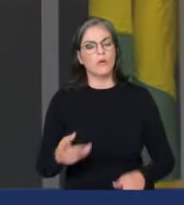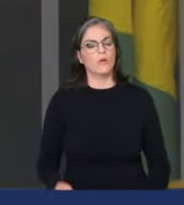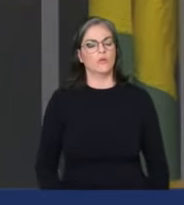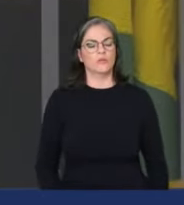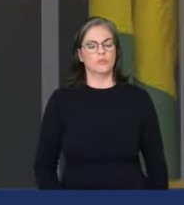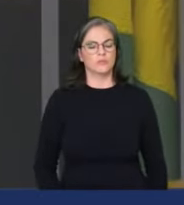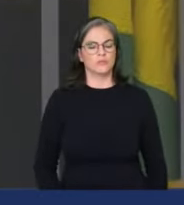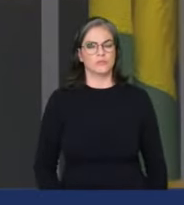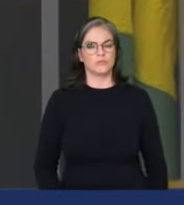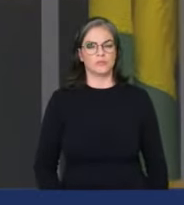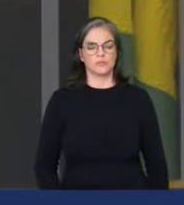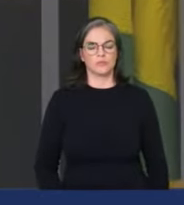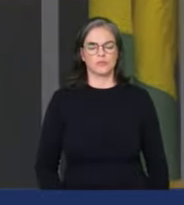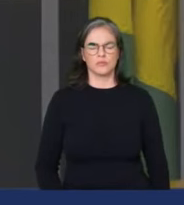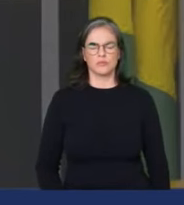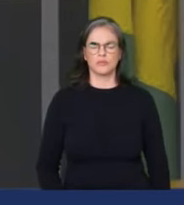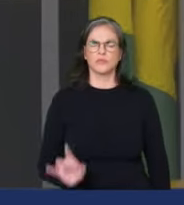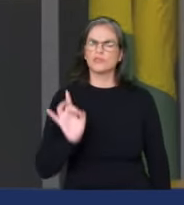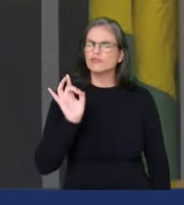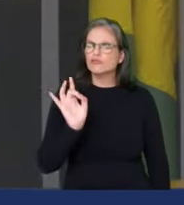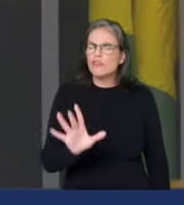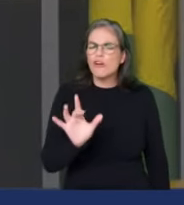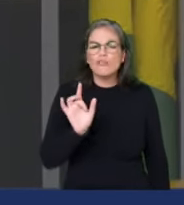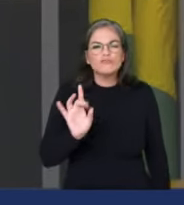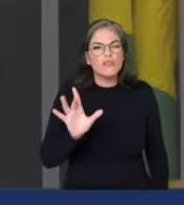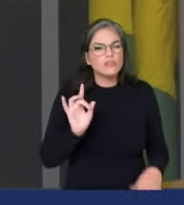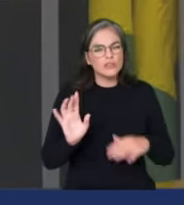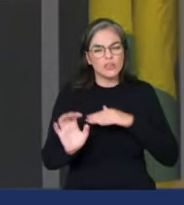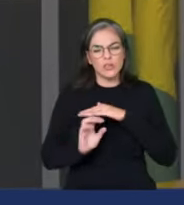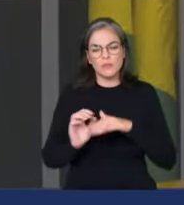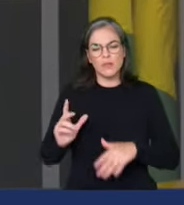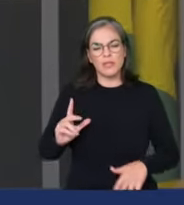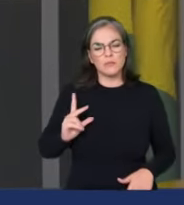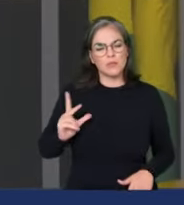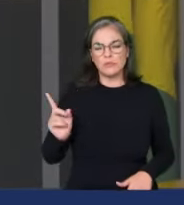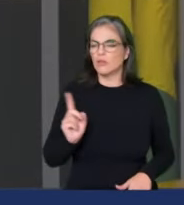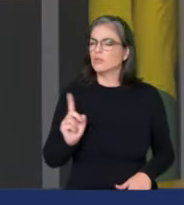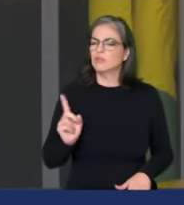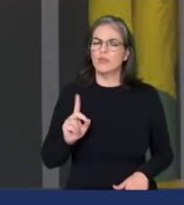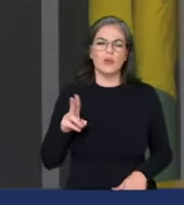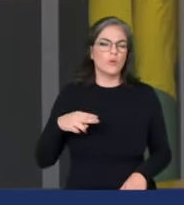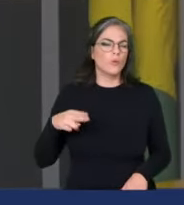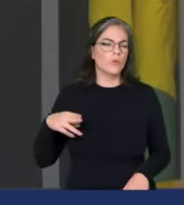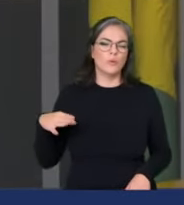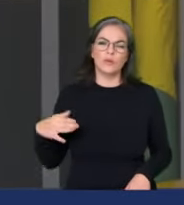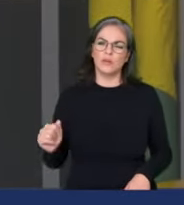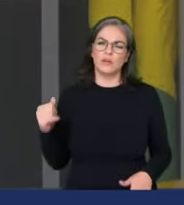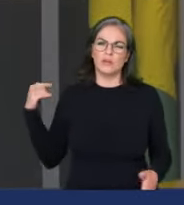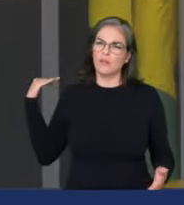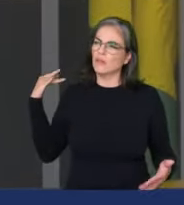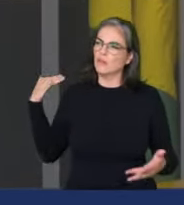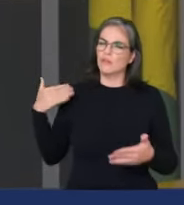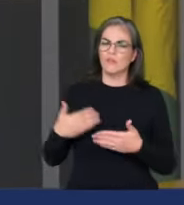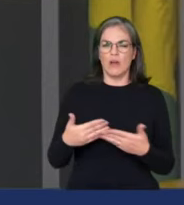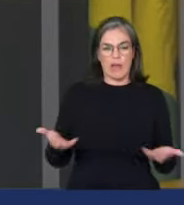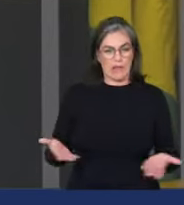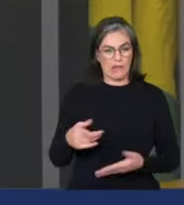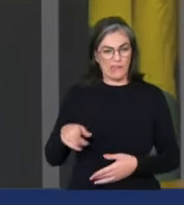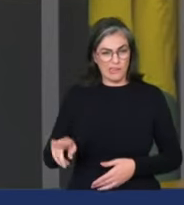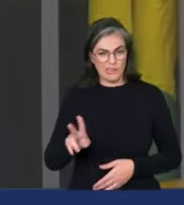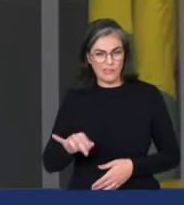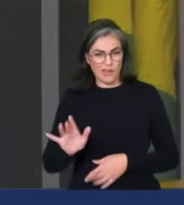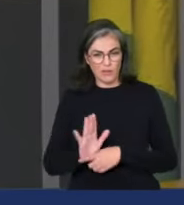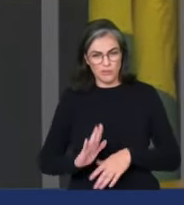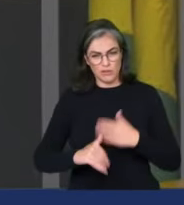setor privado, sozinho, porque não aconteceu isso até agora, em nenhum momento no Brasil, que vai fazer esse desenvolvimento acontecer. E